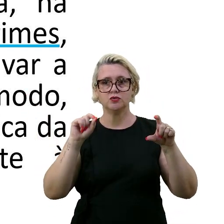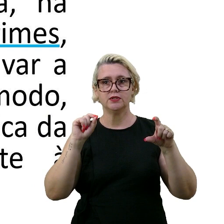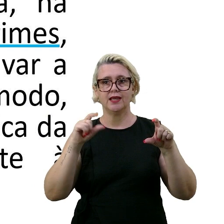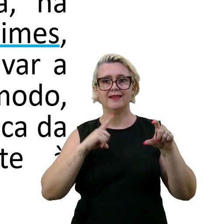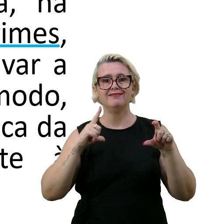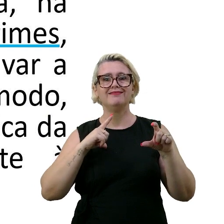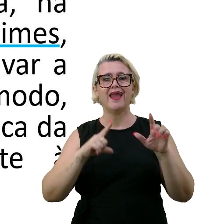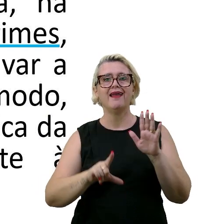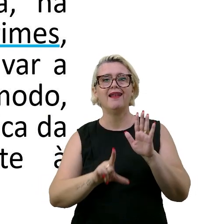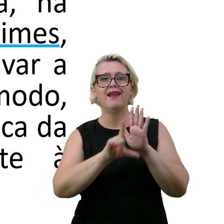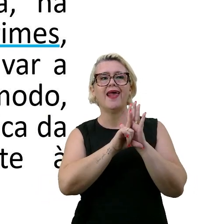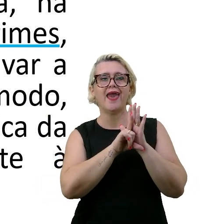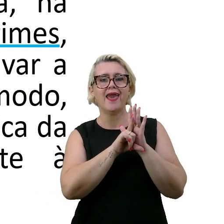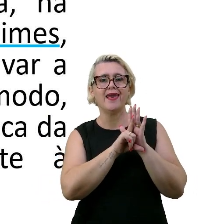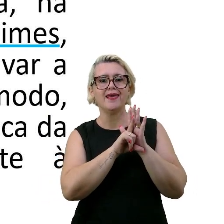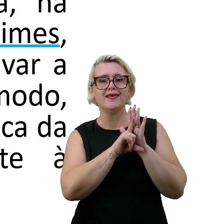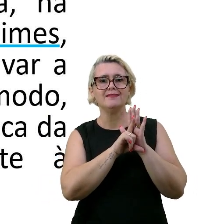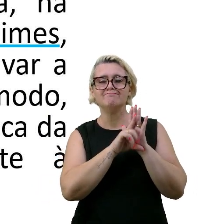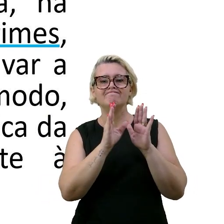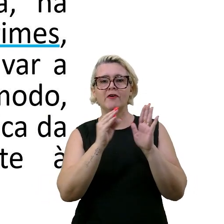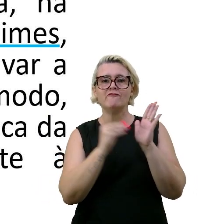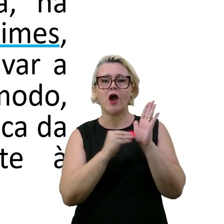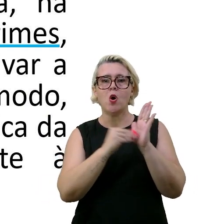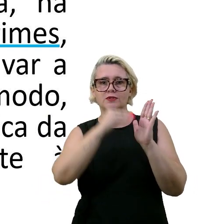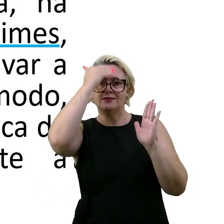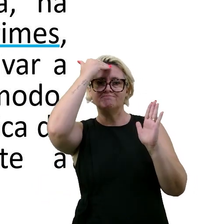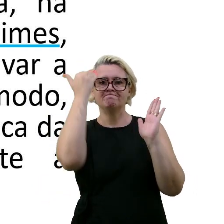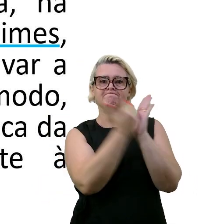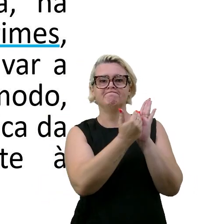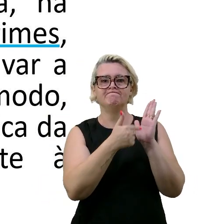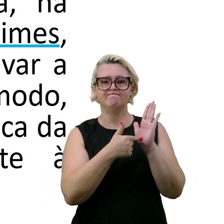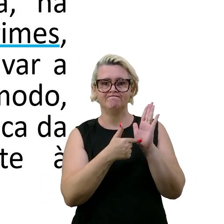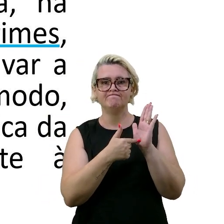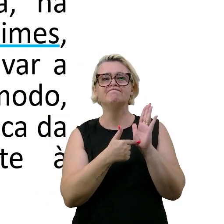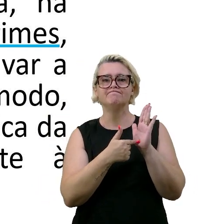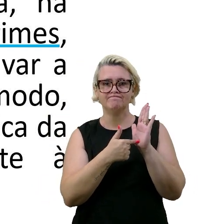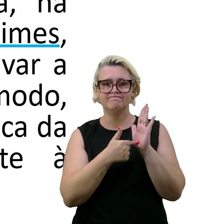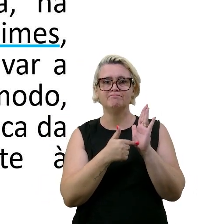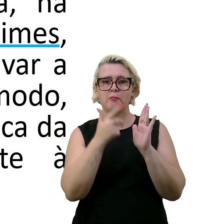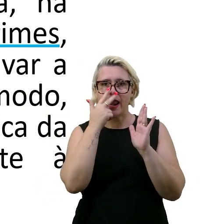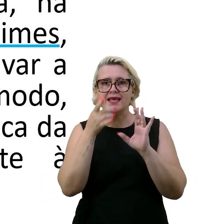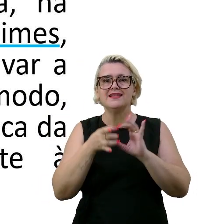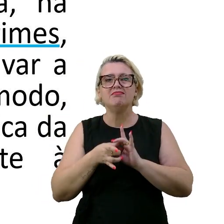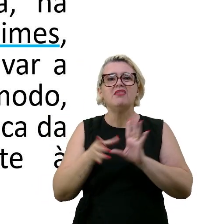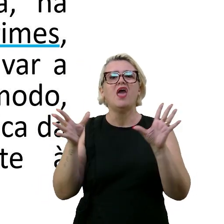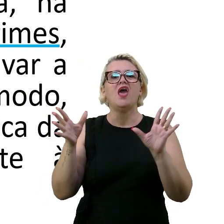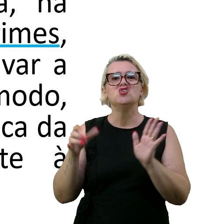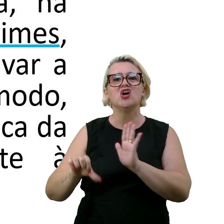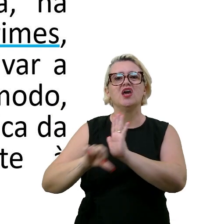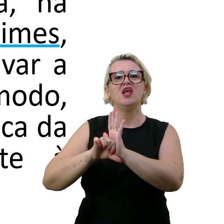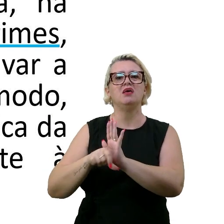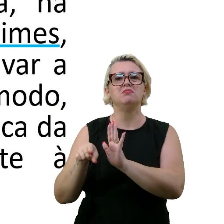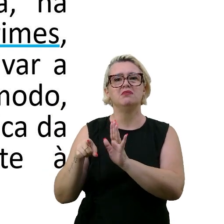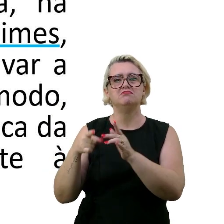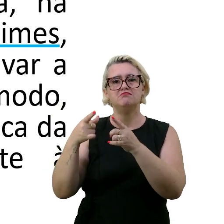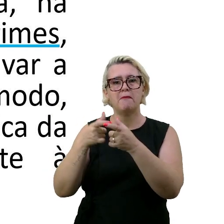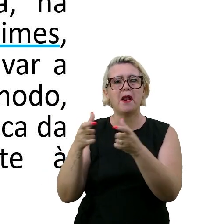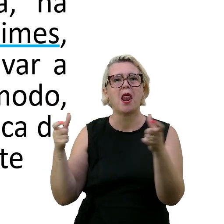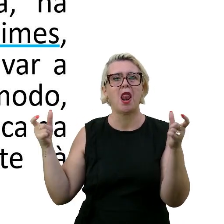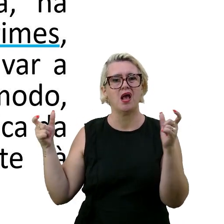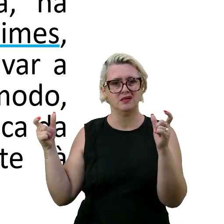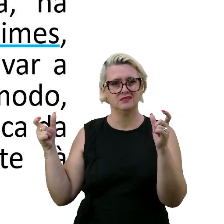há brechas que permitem a ocorrência dos crimes, que é a questão da persistência dessa violência,